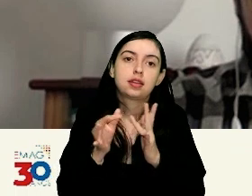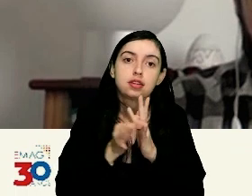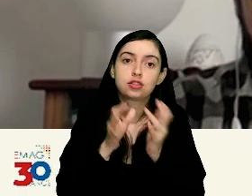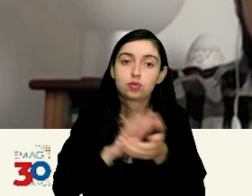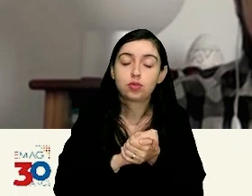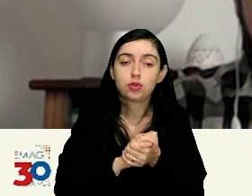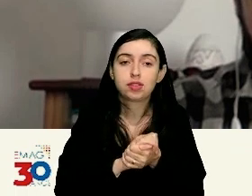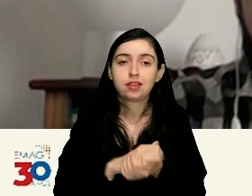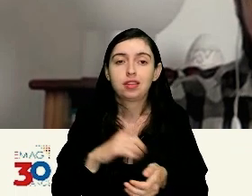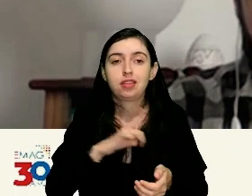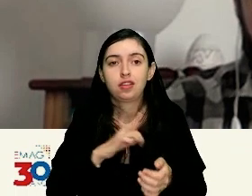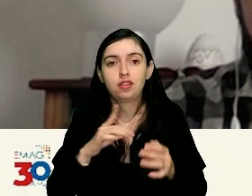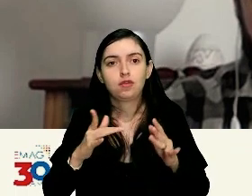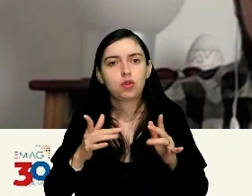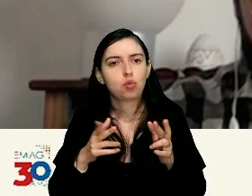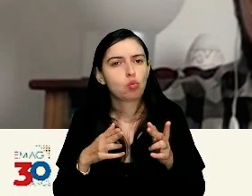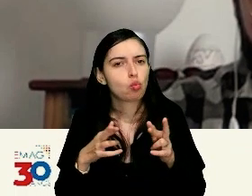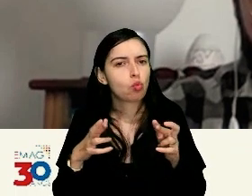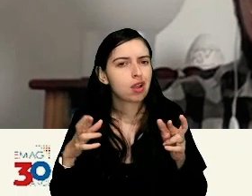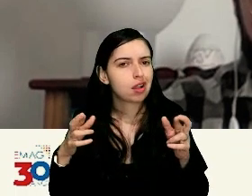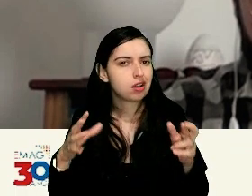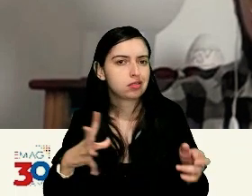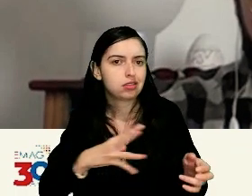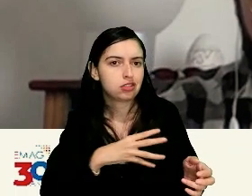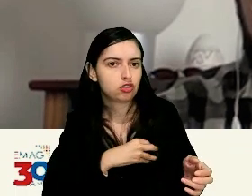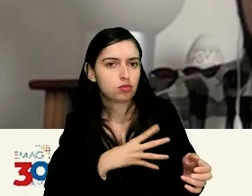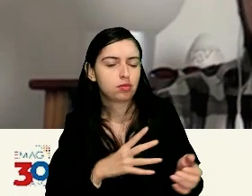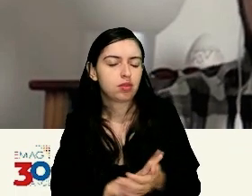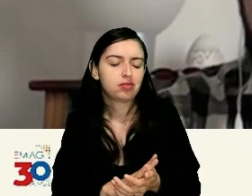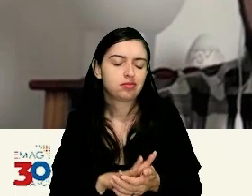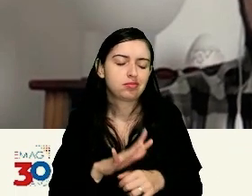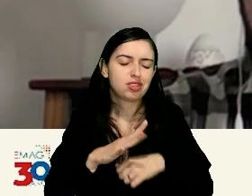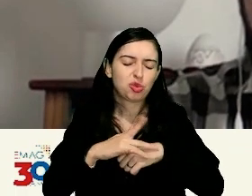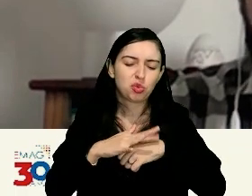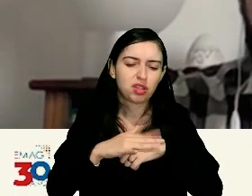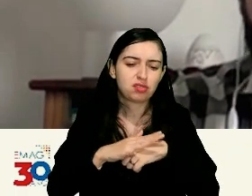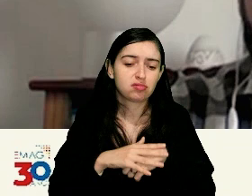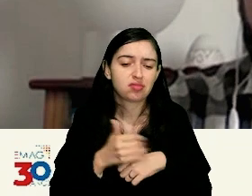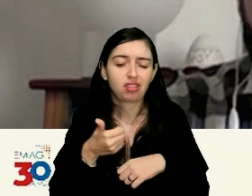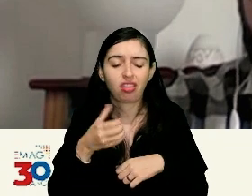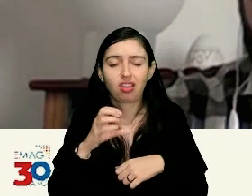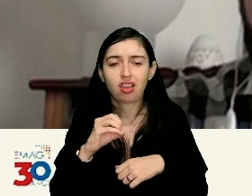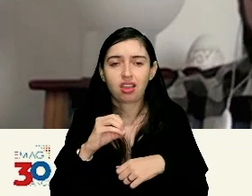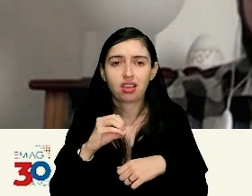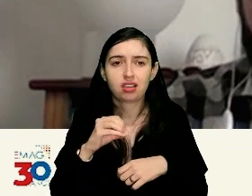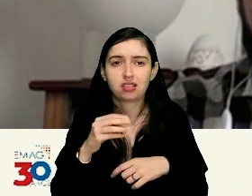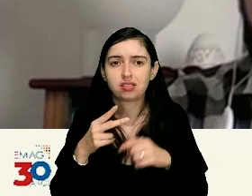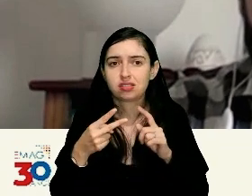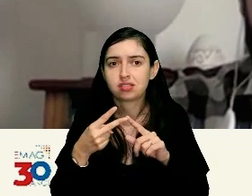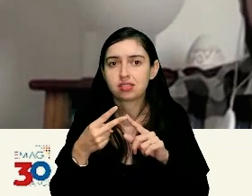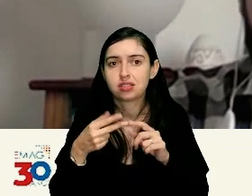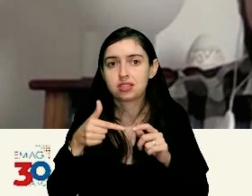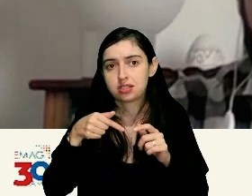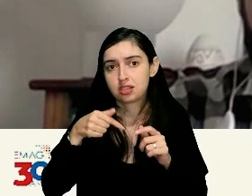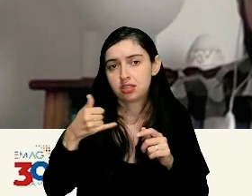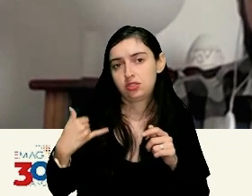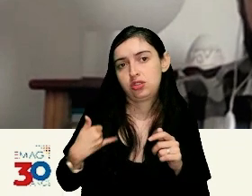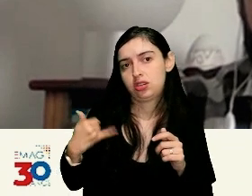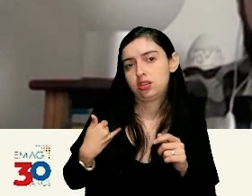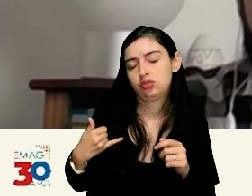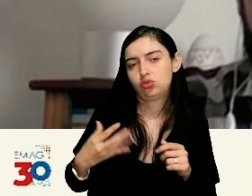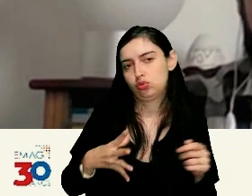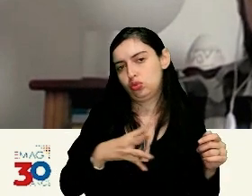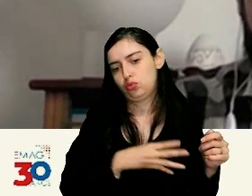E adoeceu e eles estavam com 10 e 7 anos, né? E a